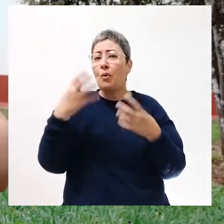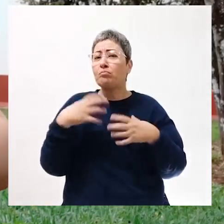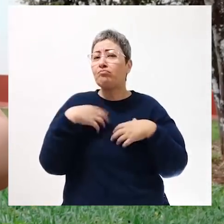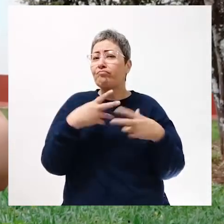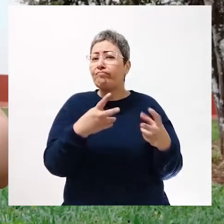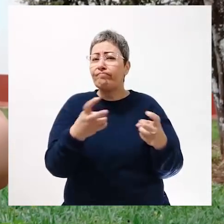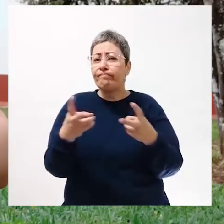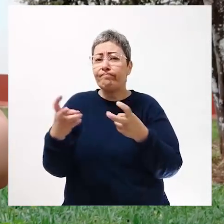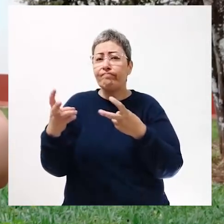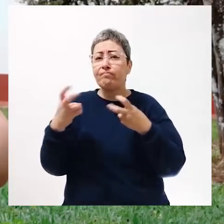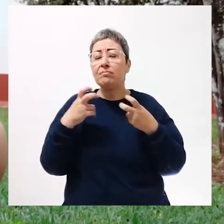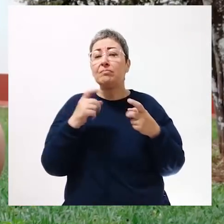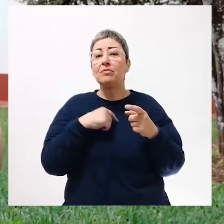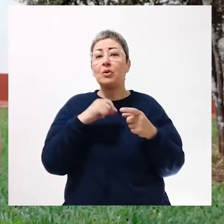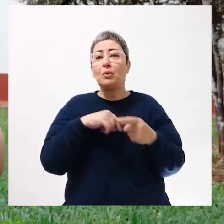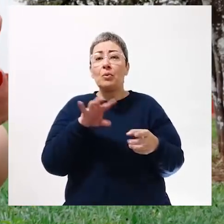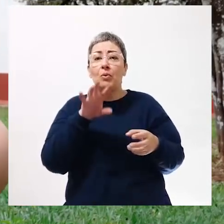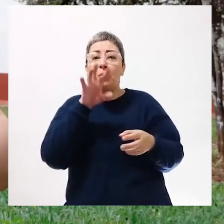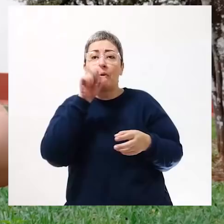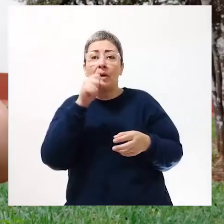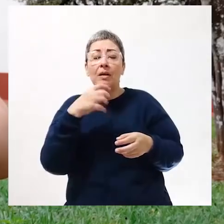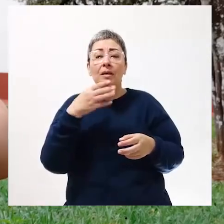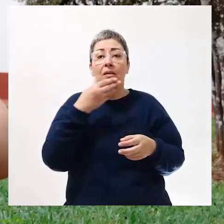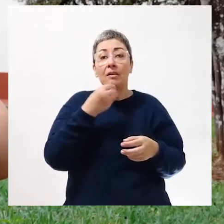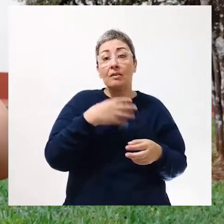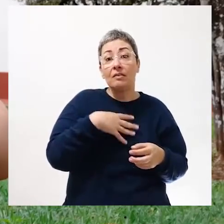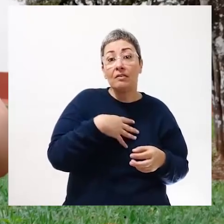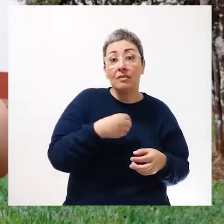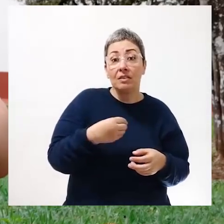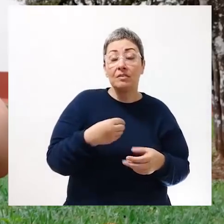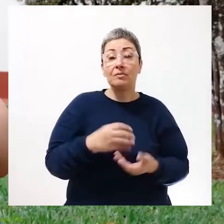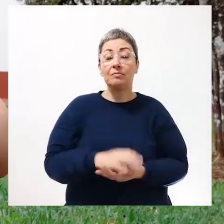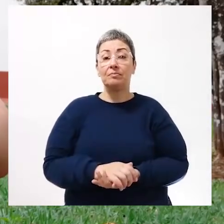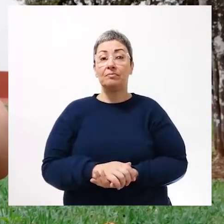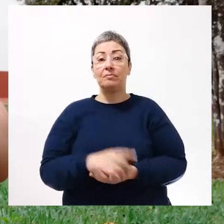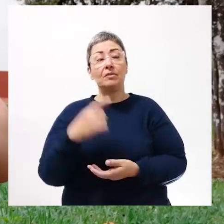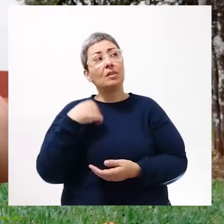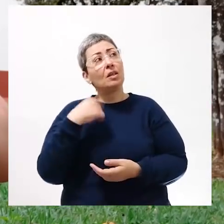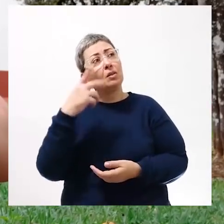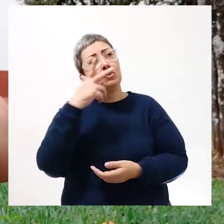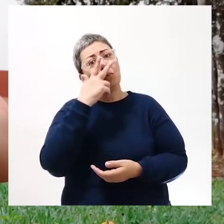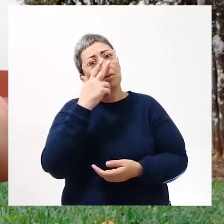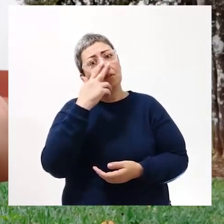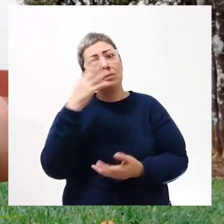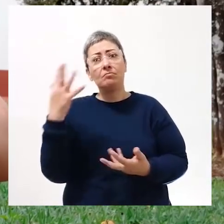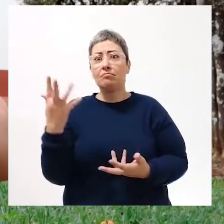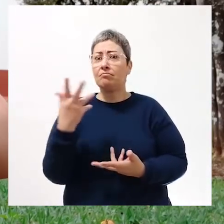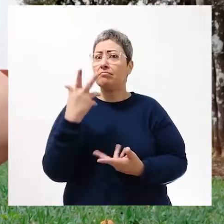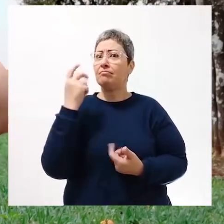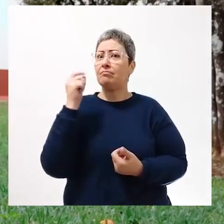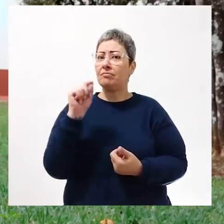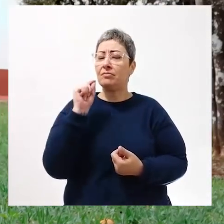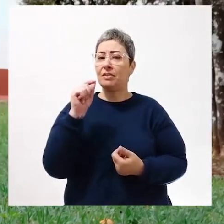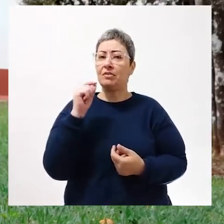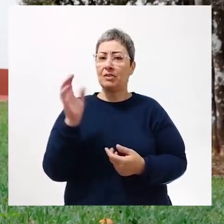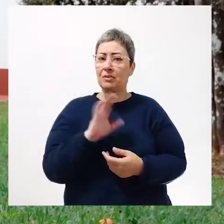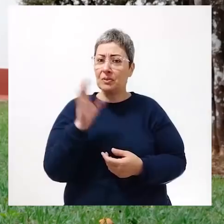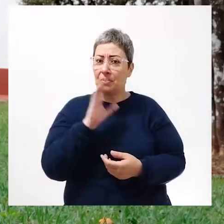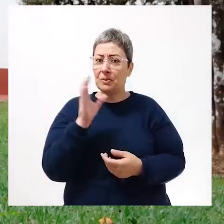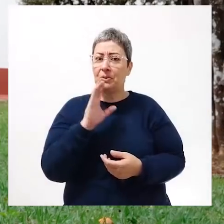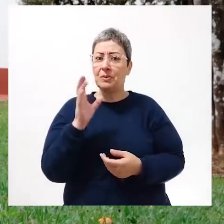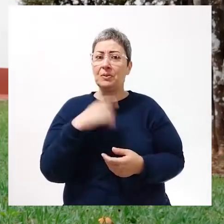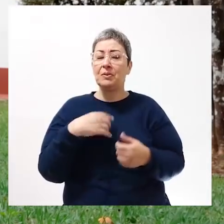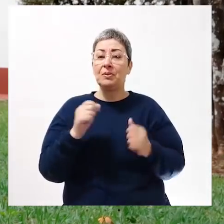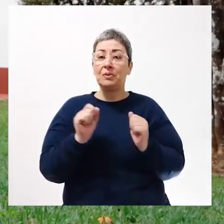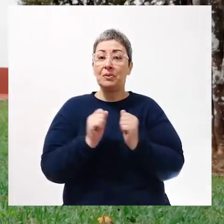sente os cheiros do mundo? Como você sente o cheiro do seu filho? Eu achei isso fantástico, então corri